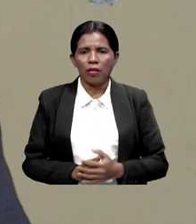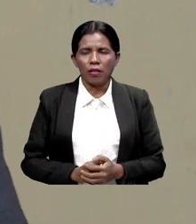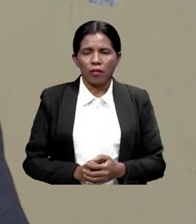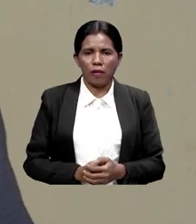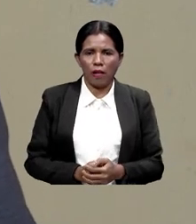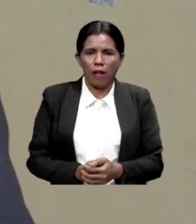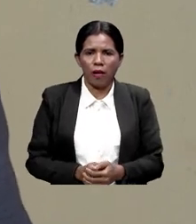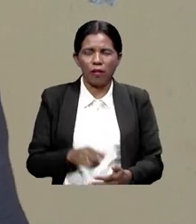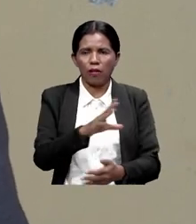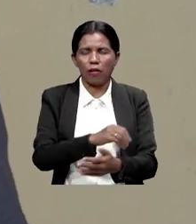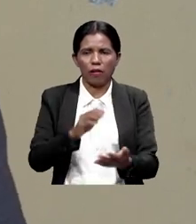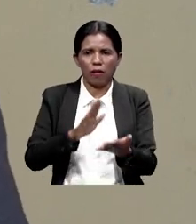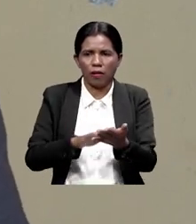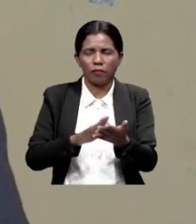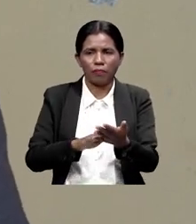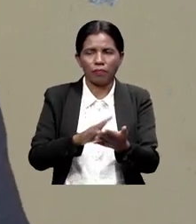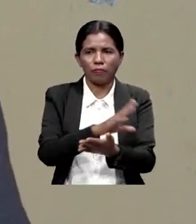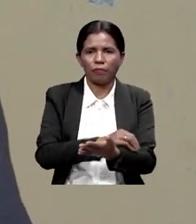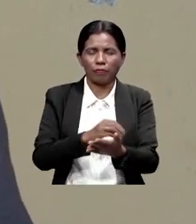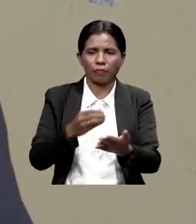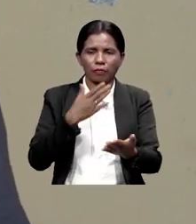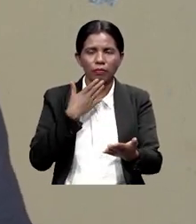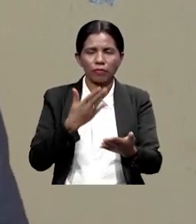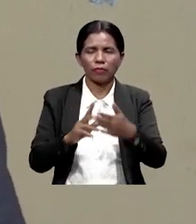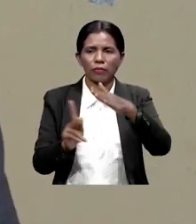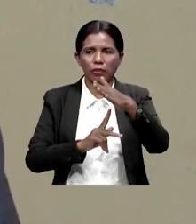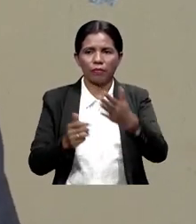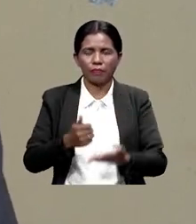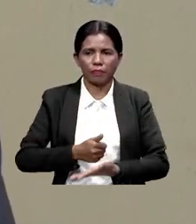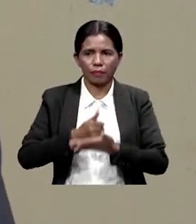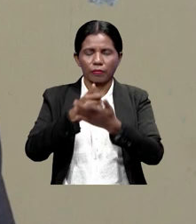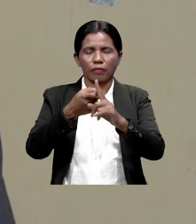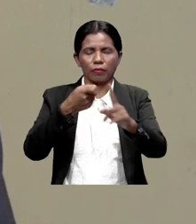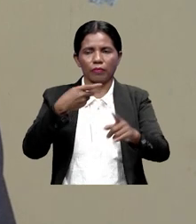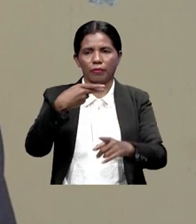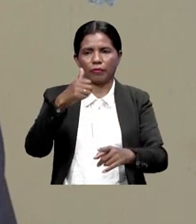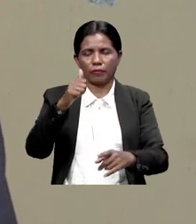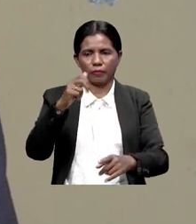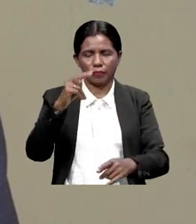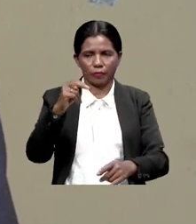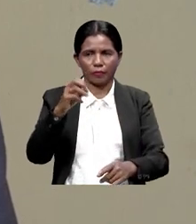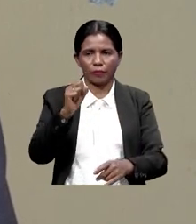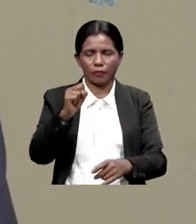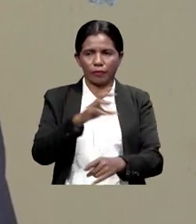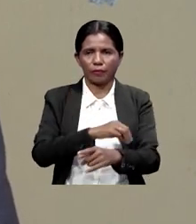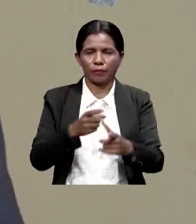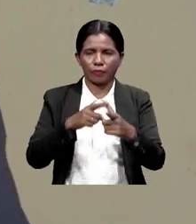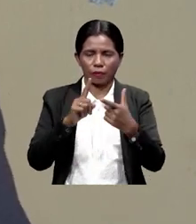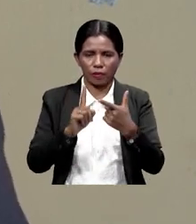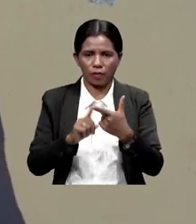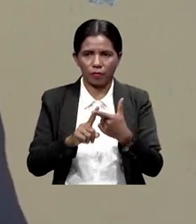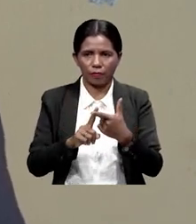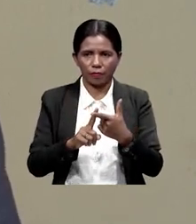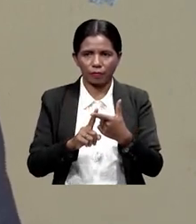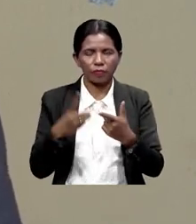Escola inten formação intensivo ninia né, né apoio husi hands. Enzio hands nian.